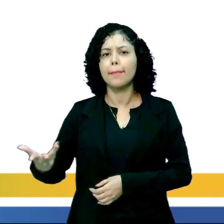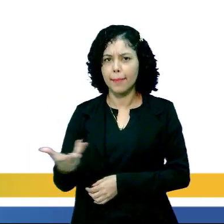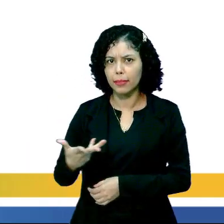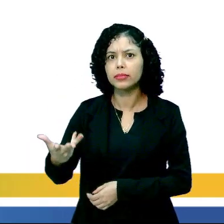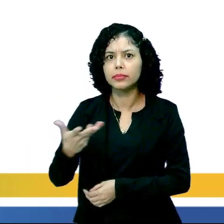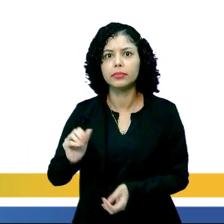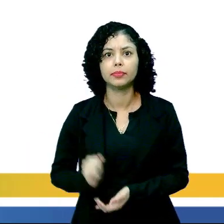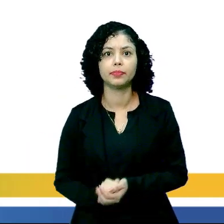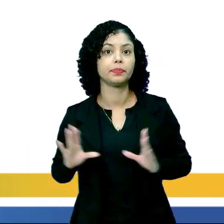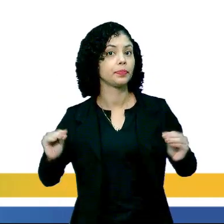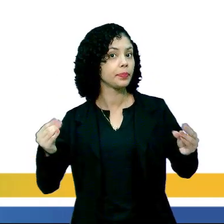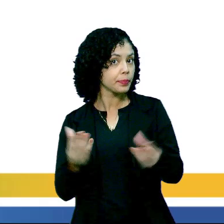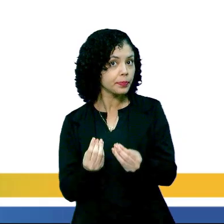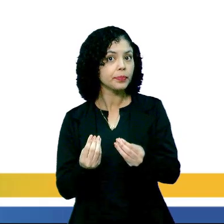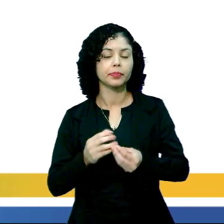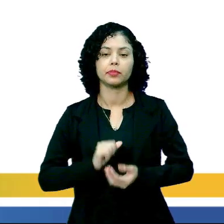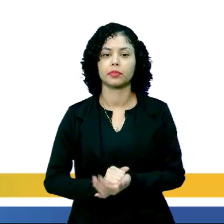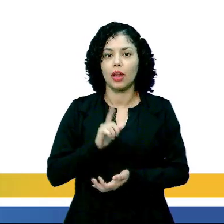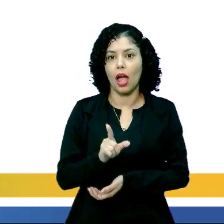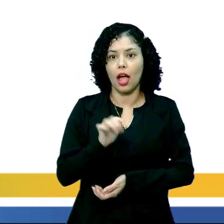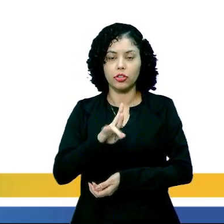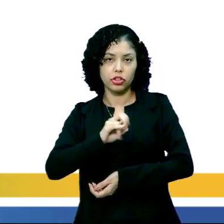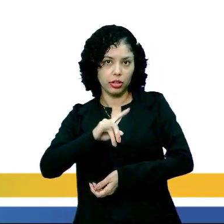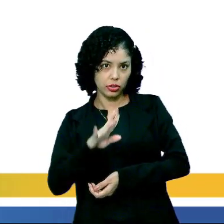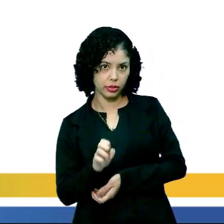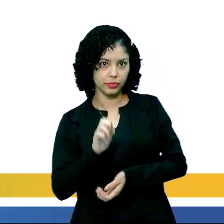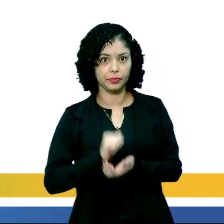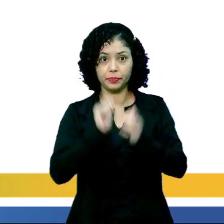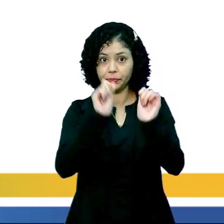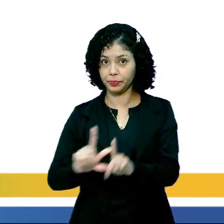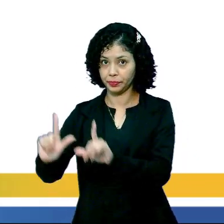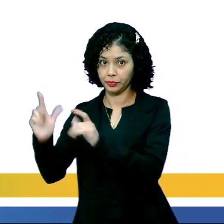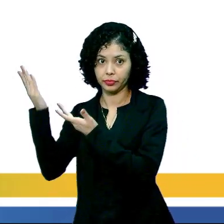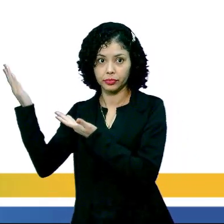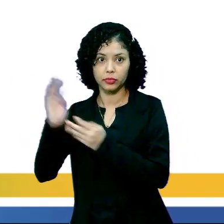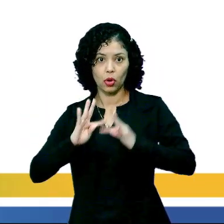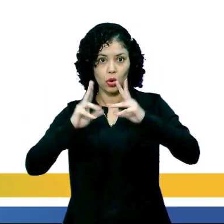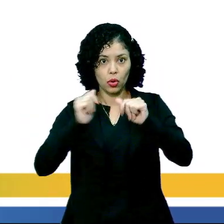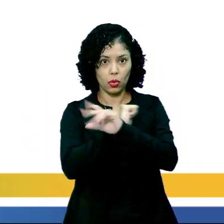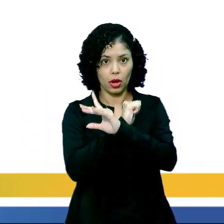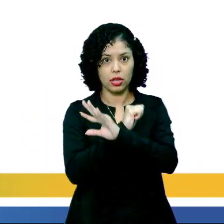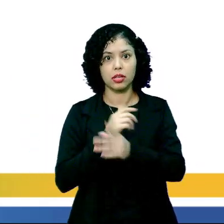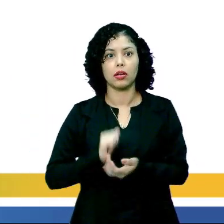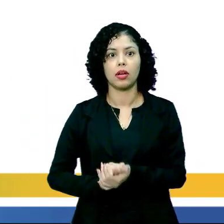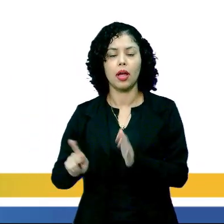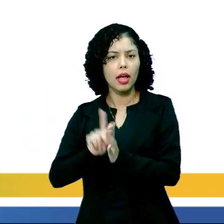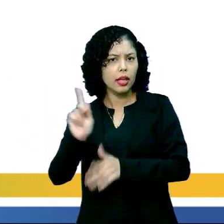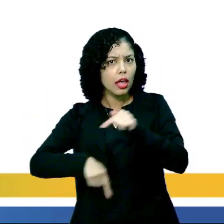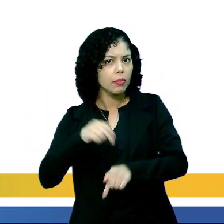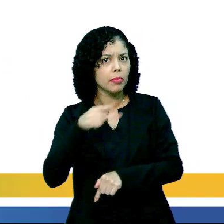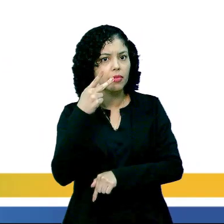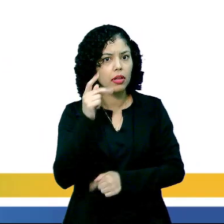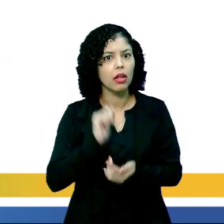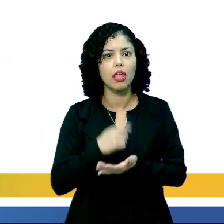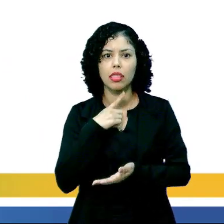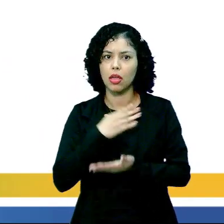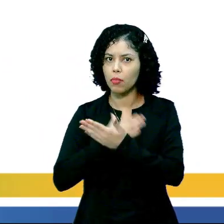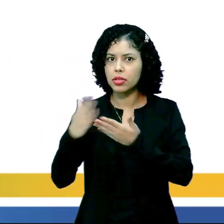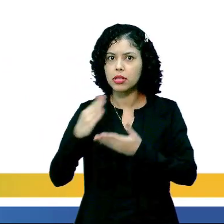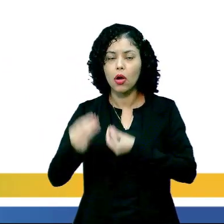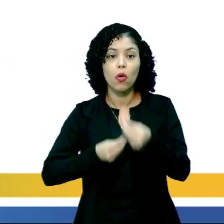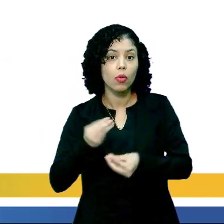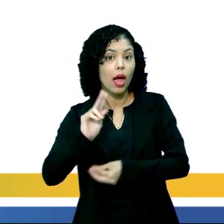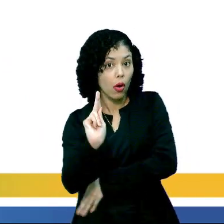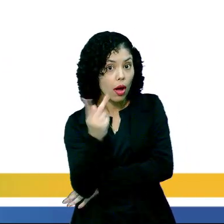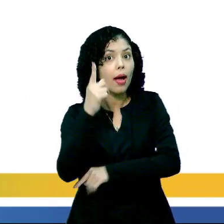básicas elas são substâncias adstringentes bom olha só na tela todo ácido quimicamente falando ele tem que iniciar